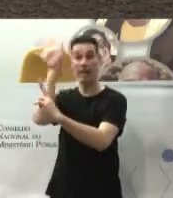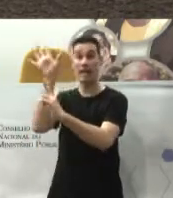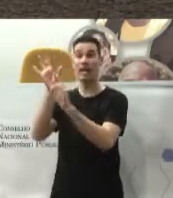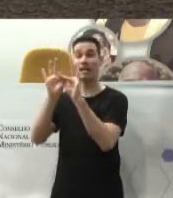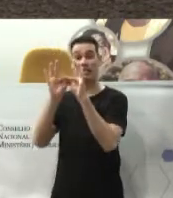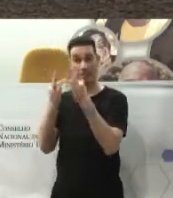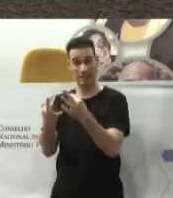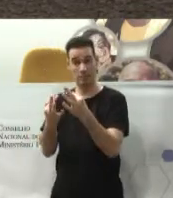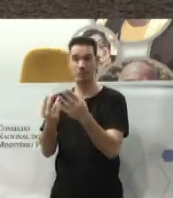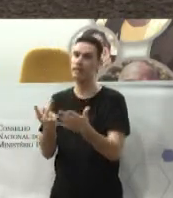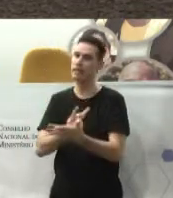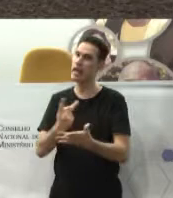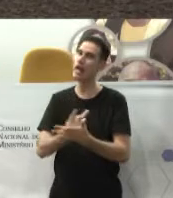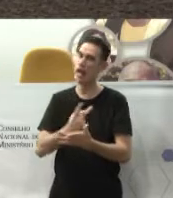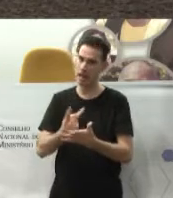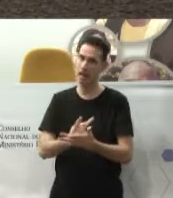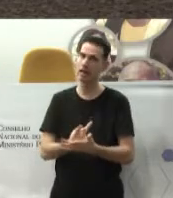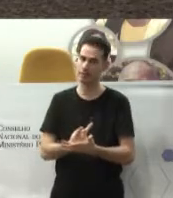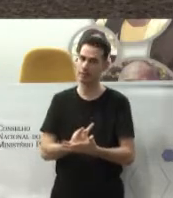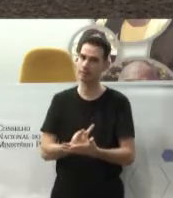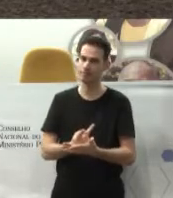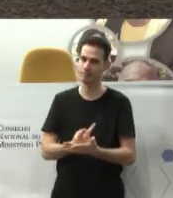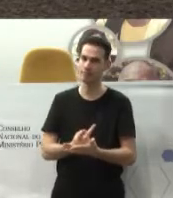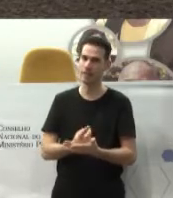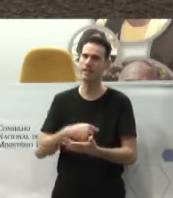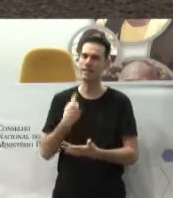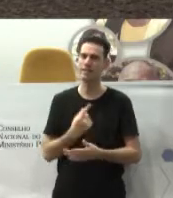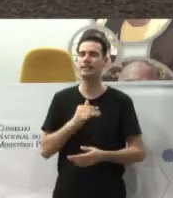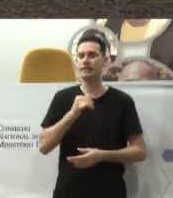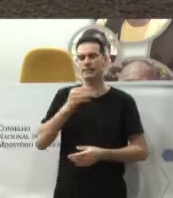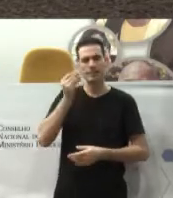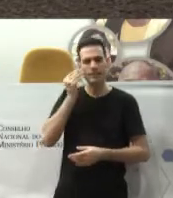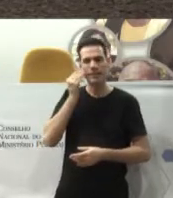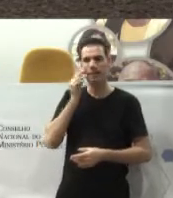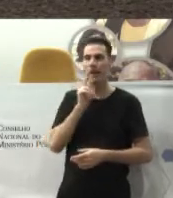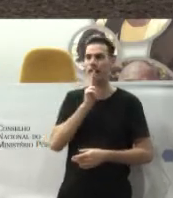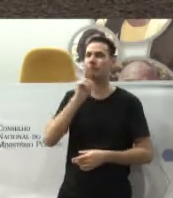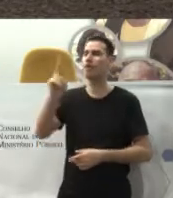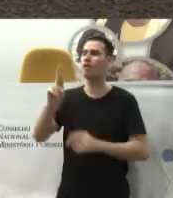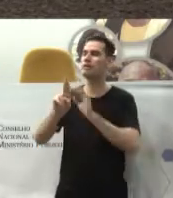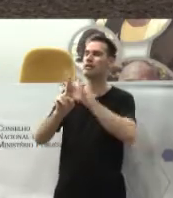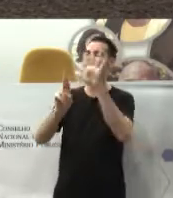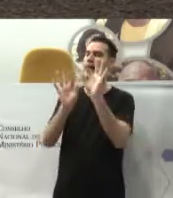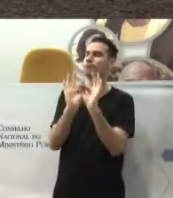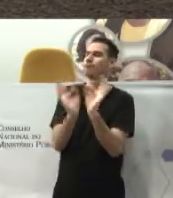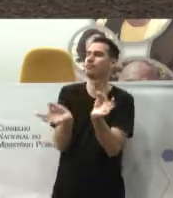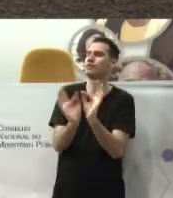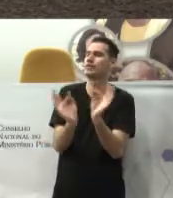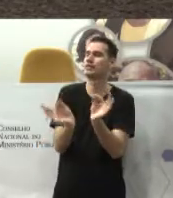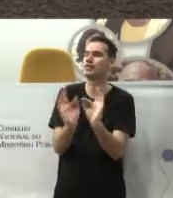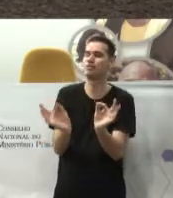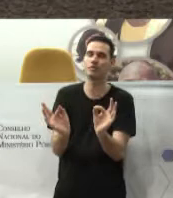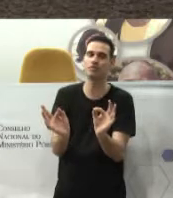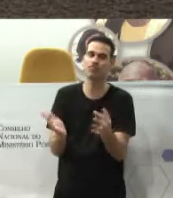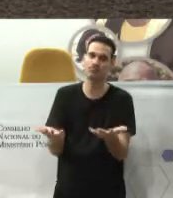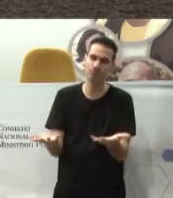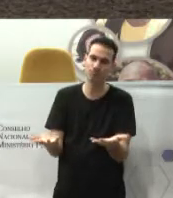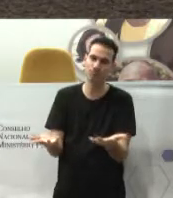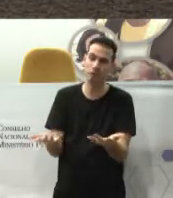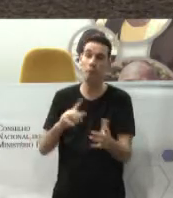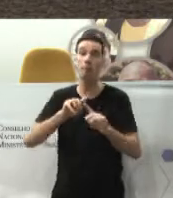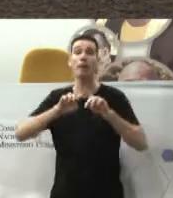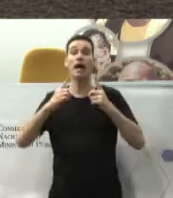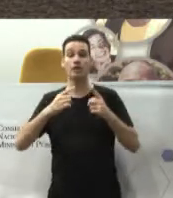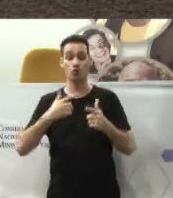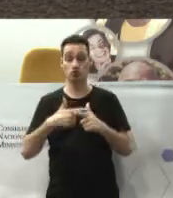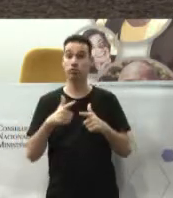que a gente mais faz é tentar dar respostas claras, simples e erradas a problemas que são muito